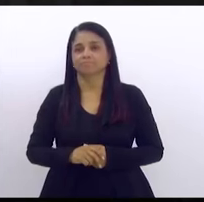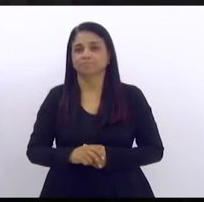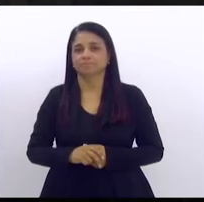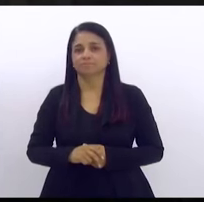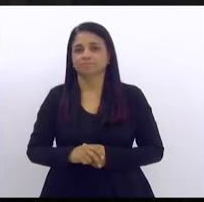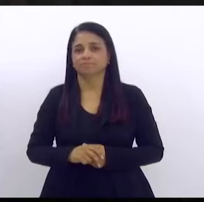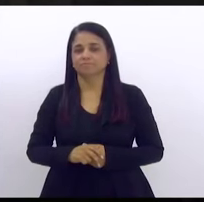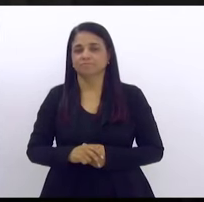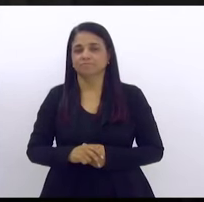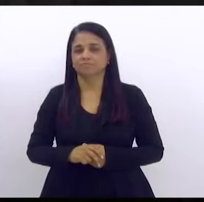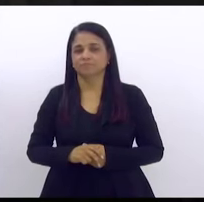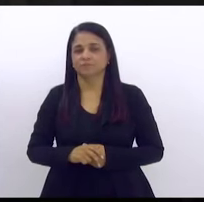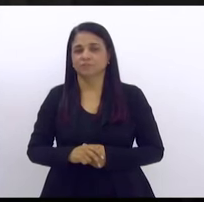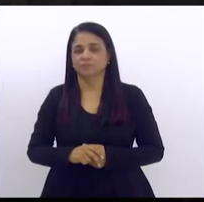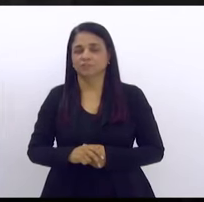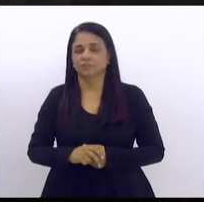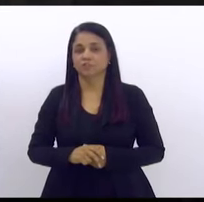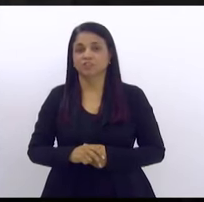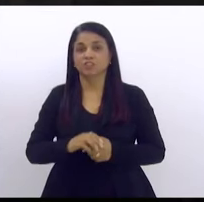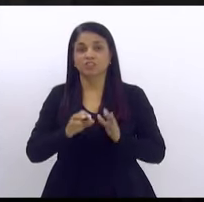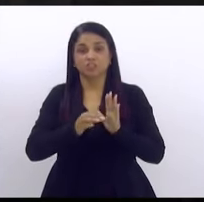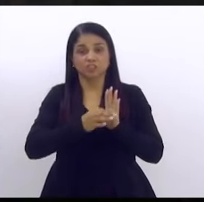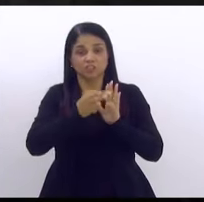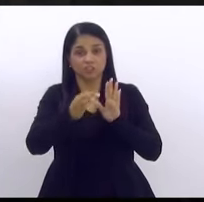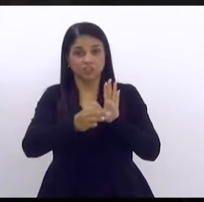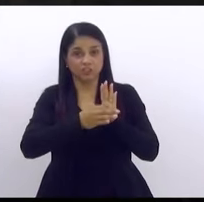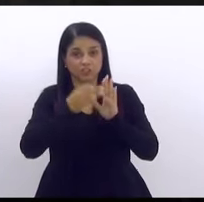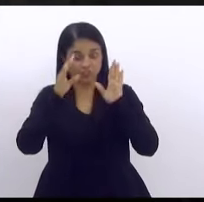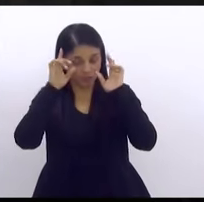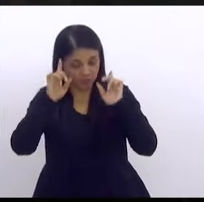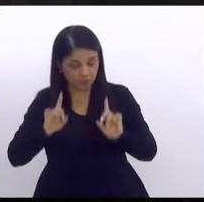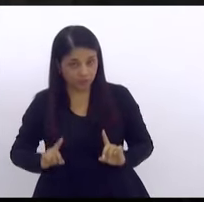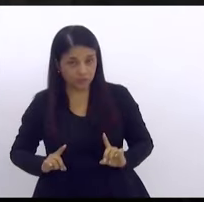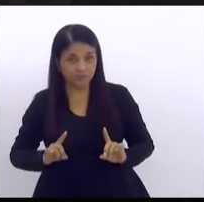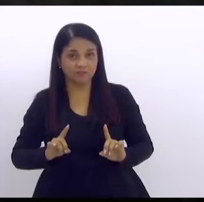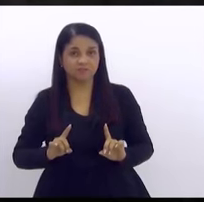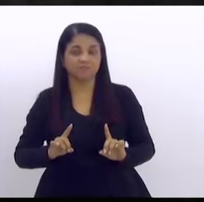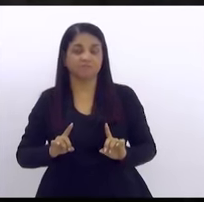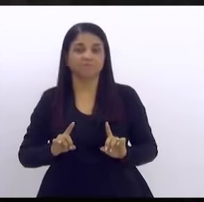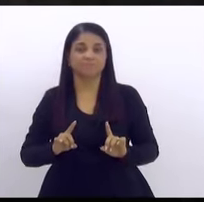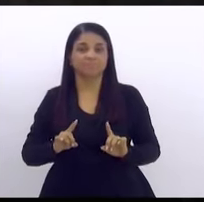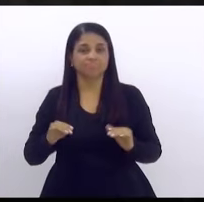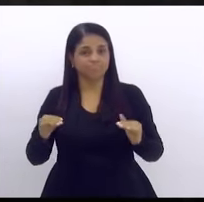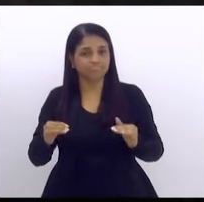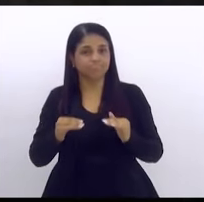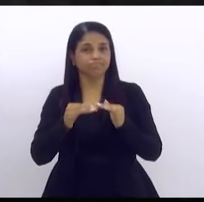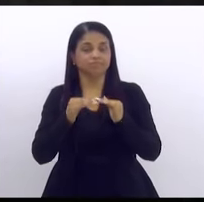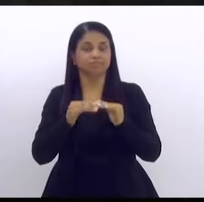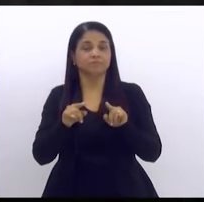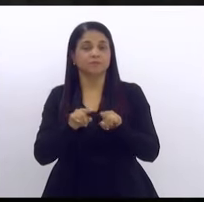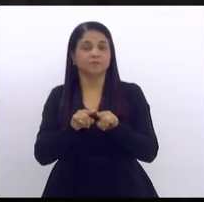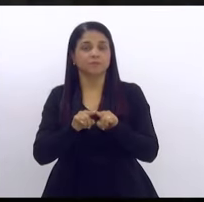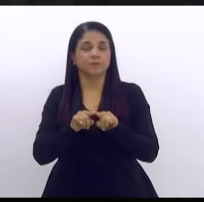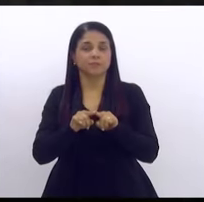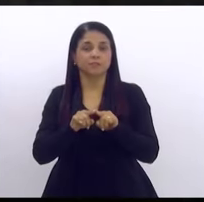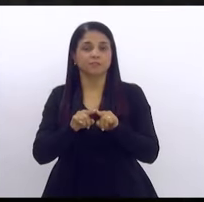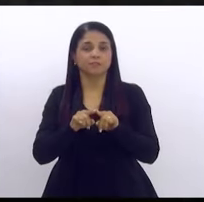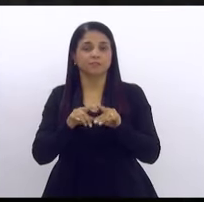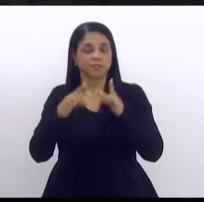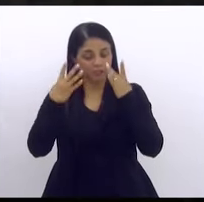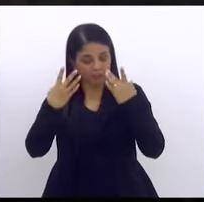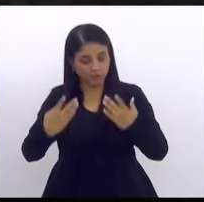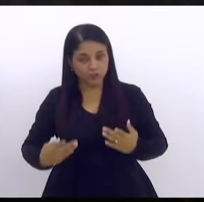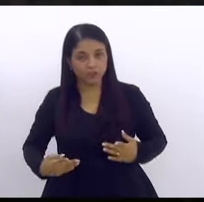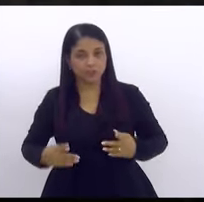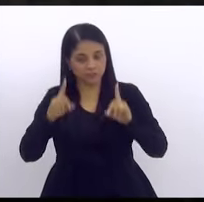é digna de críticas contundentes, mas também é digna de